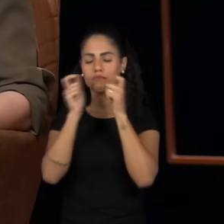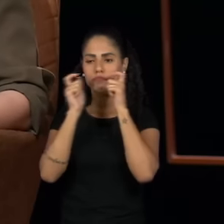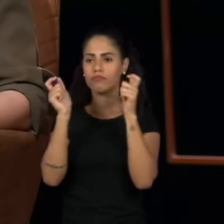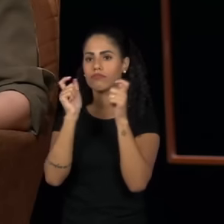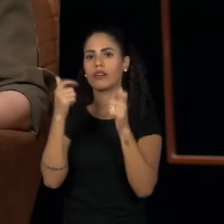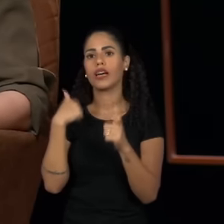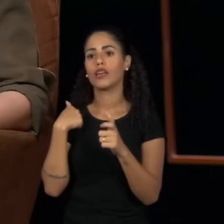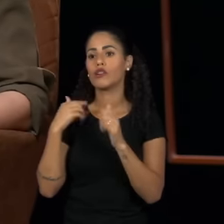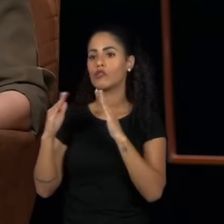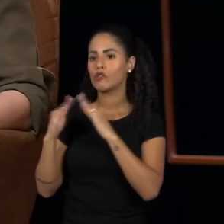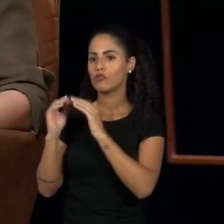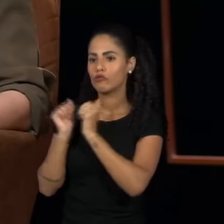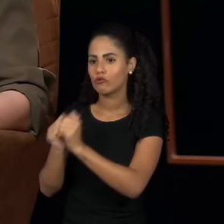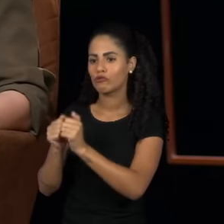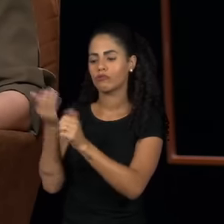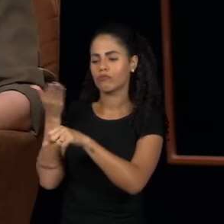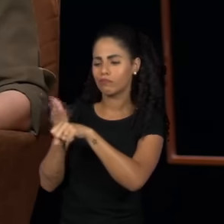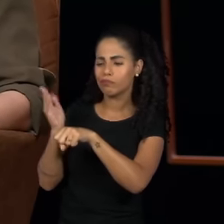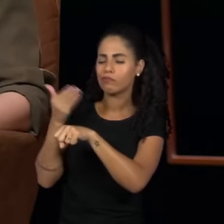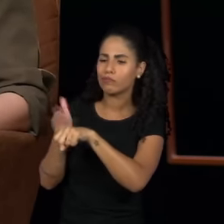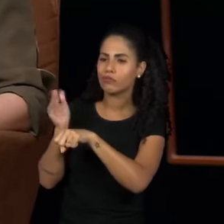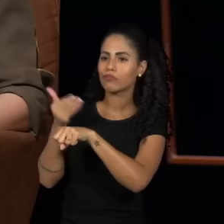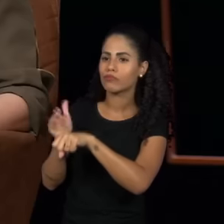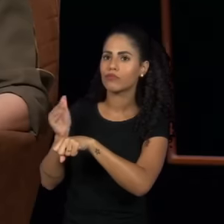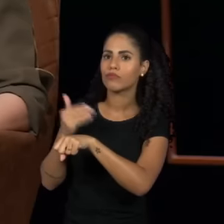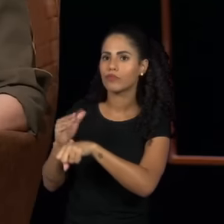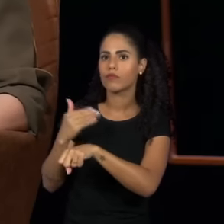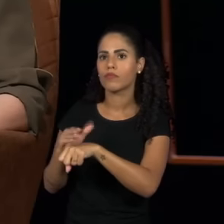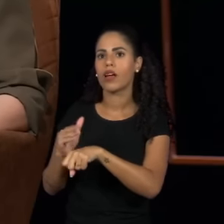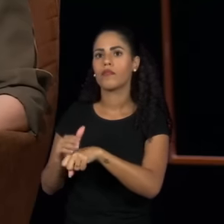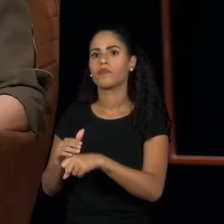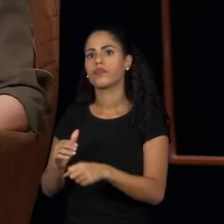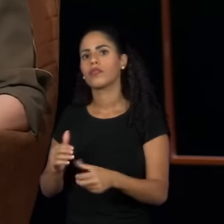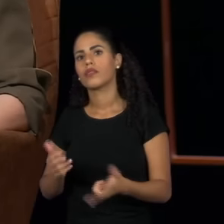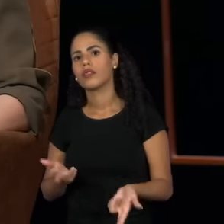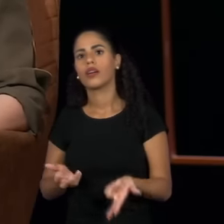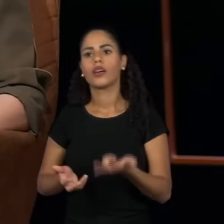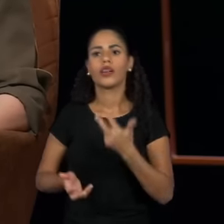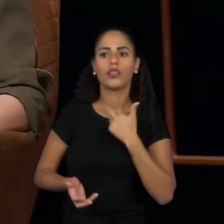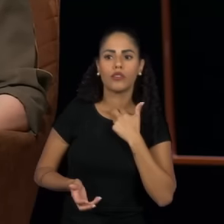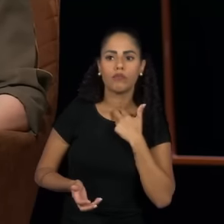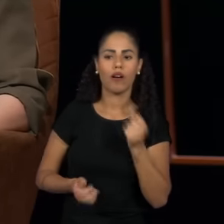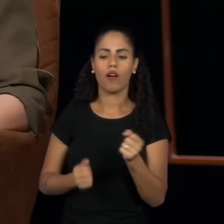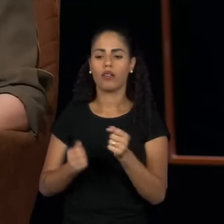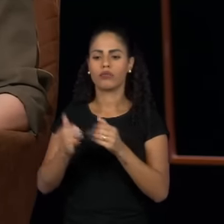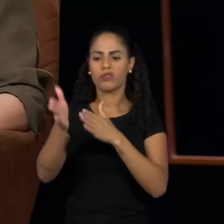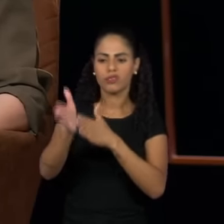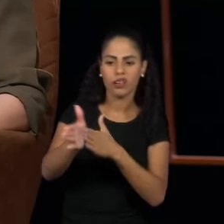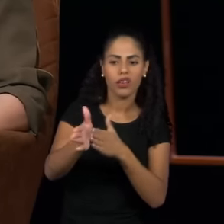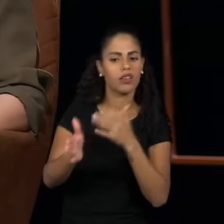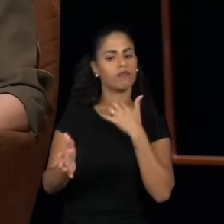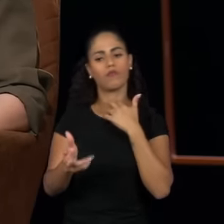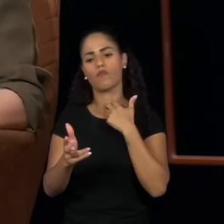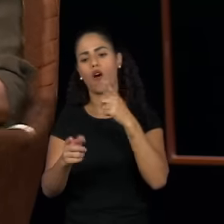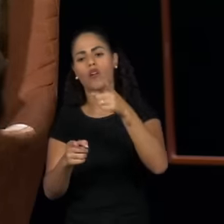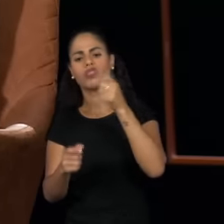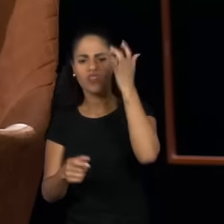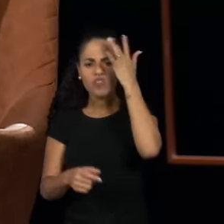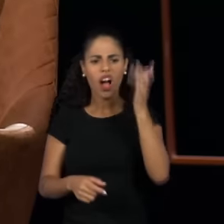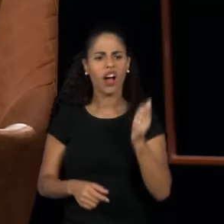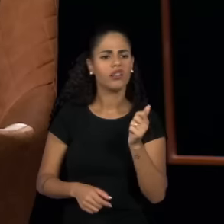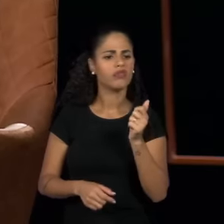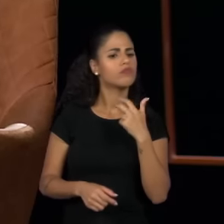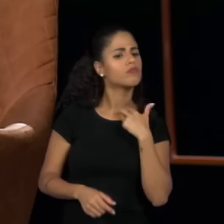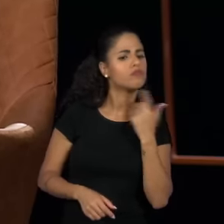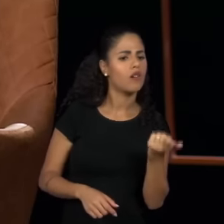tempo na casa dela ensaiando e ela falava, não vai por esse caminho, não vai por esse caminho está fácil, não vai por aí, porque isso daí é um